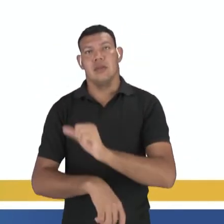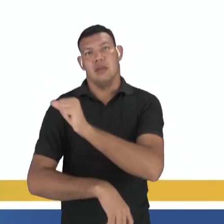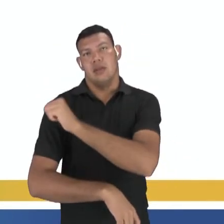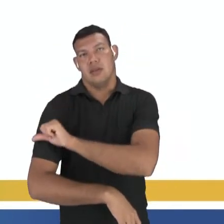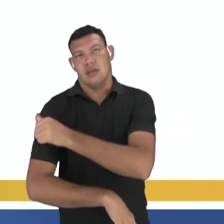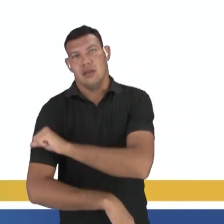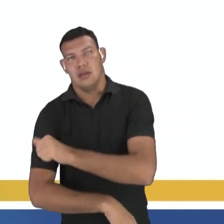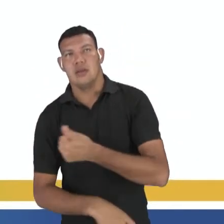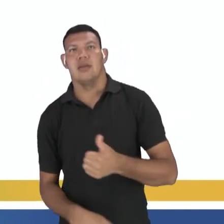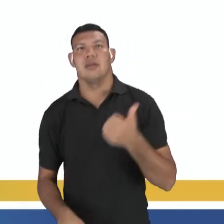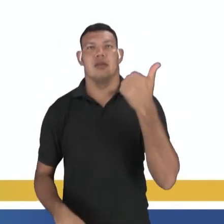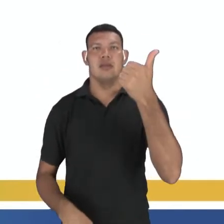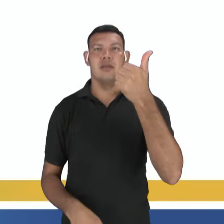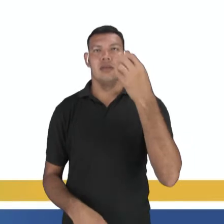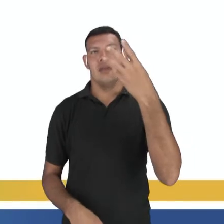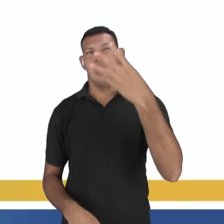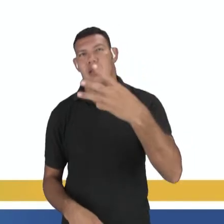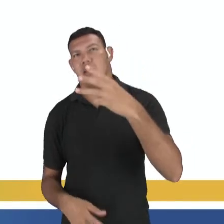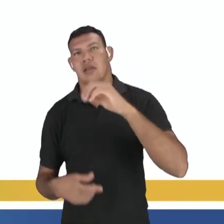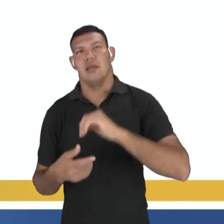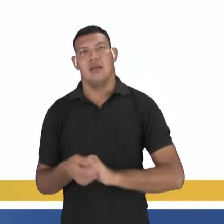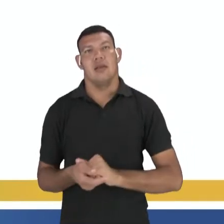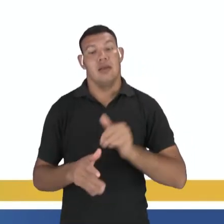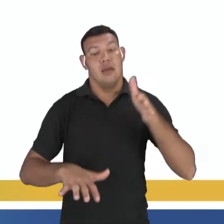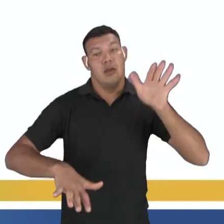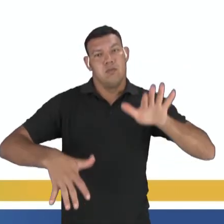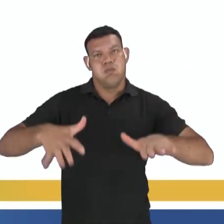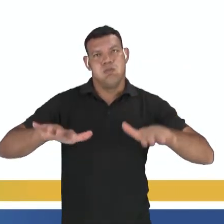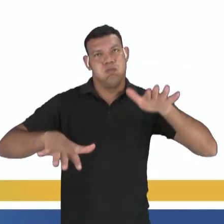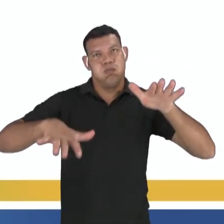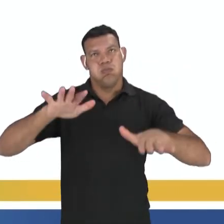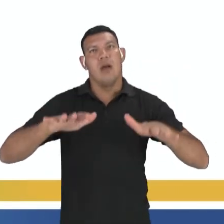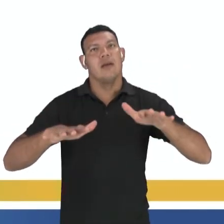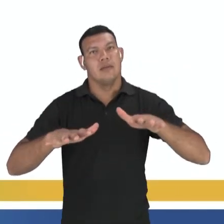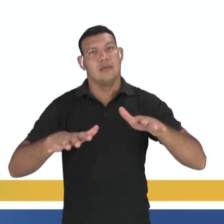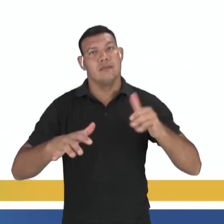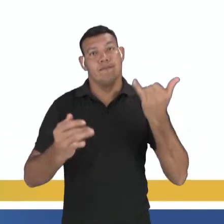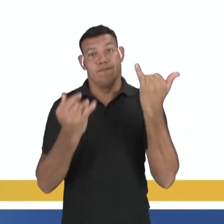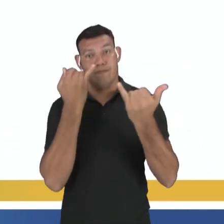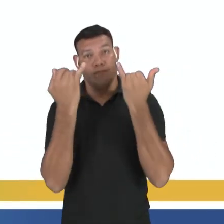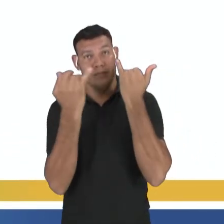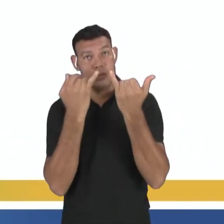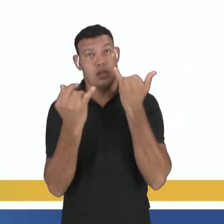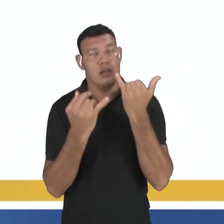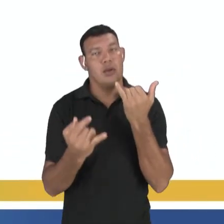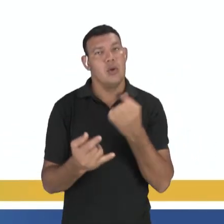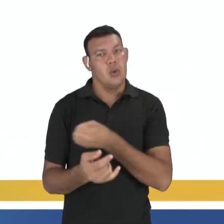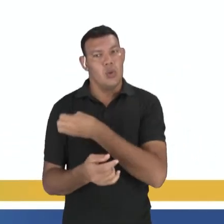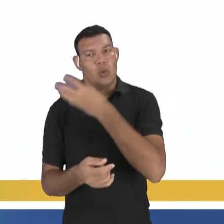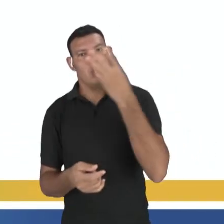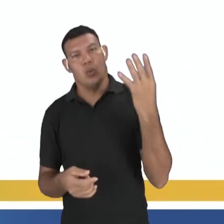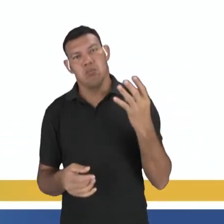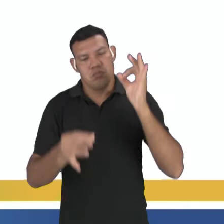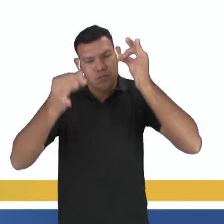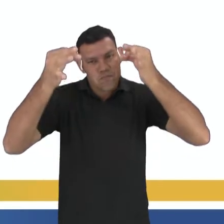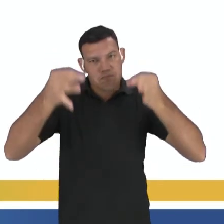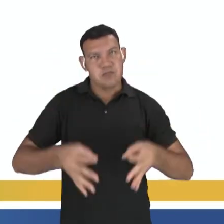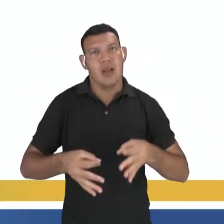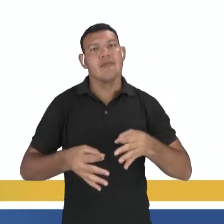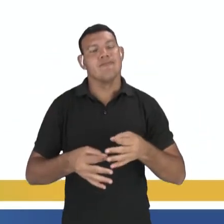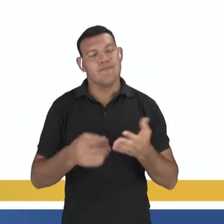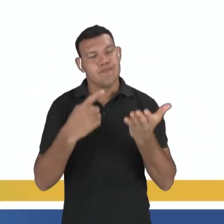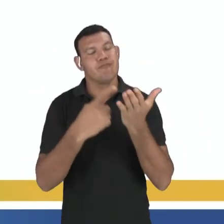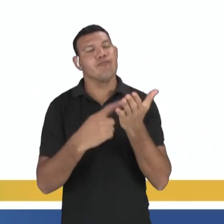morreu 13, ou seja, essa média aritmética, ela não me informa direito quantas pessoas morreram por estado. E eu